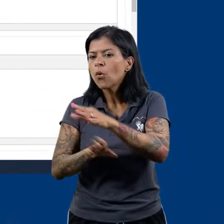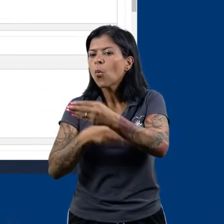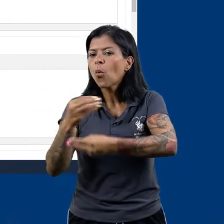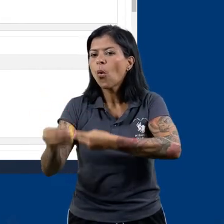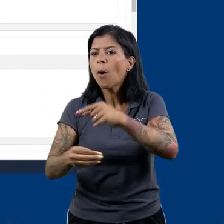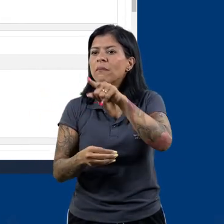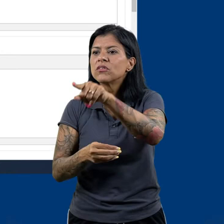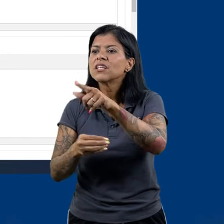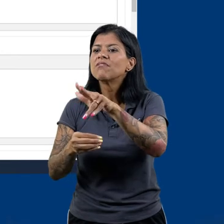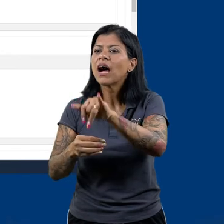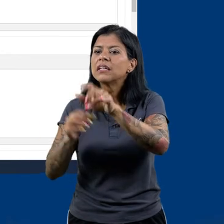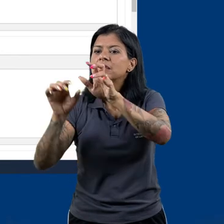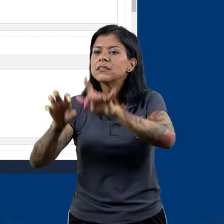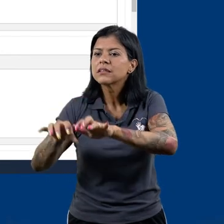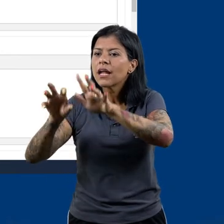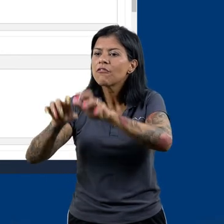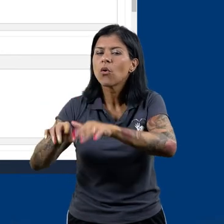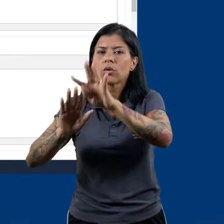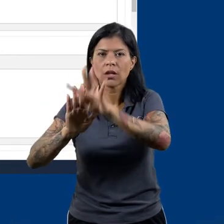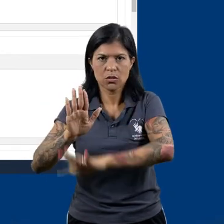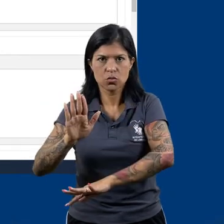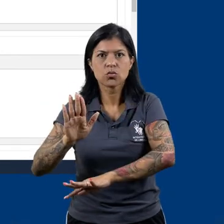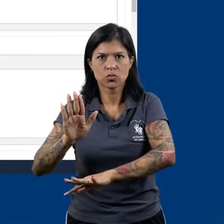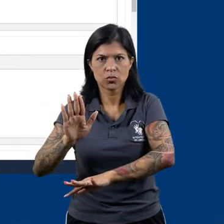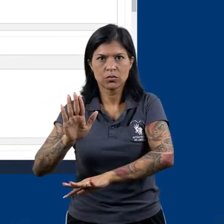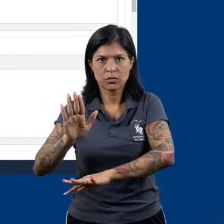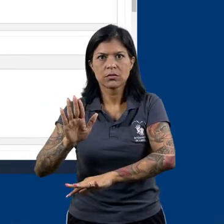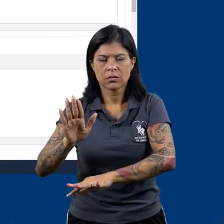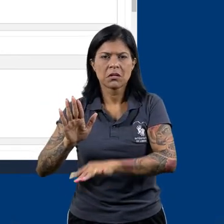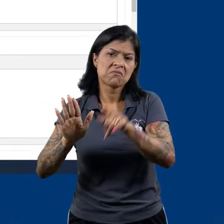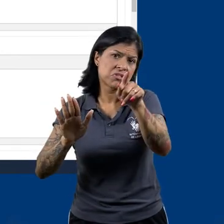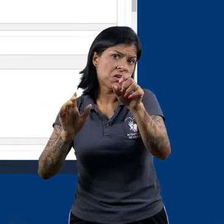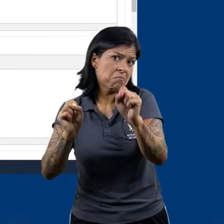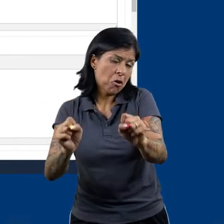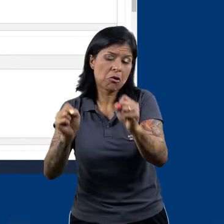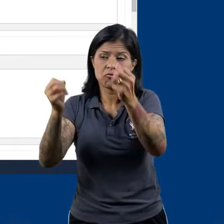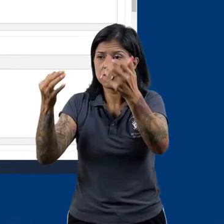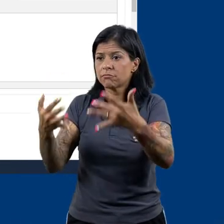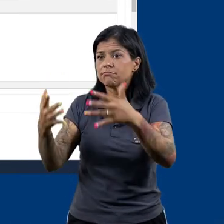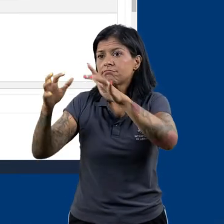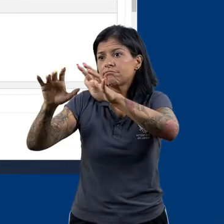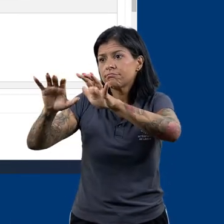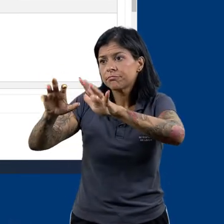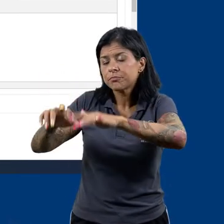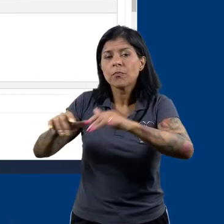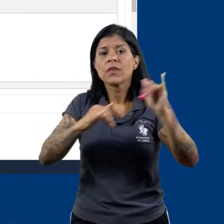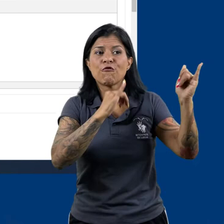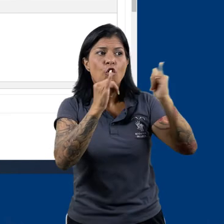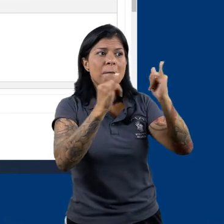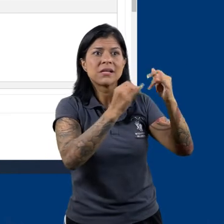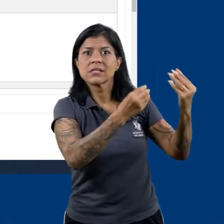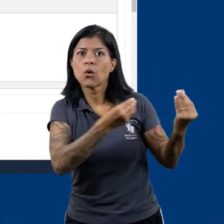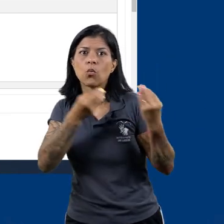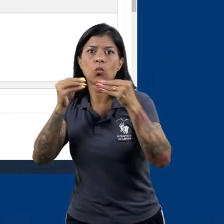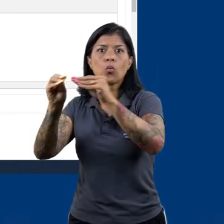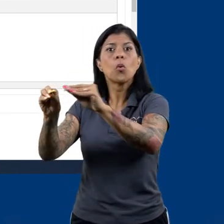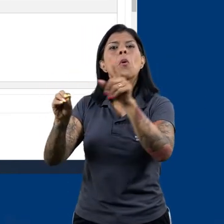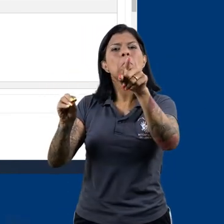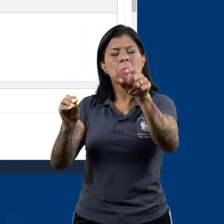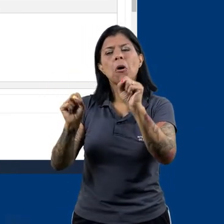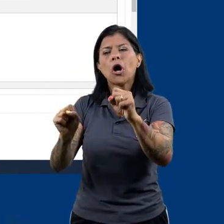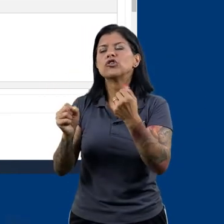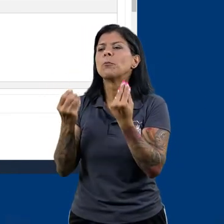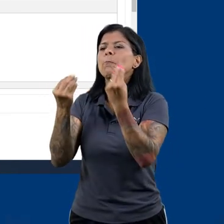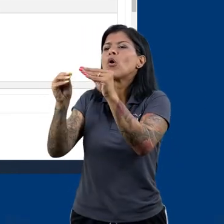no sentido de orientá-los sobre como escrever o texto por exemplo o selecionador de